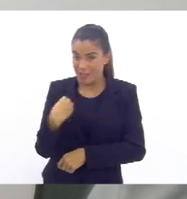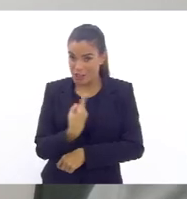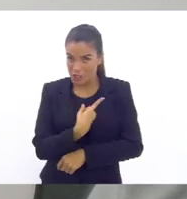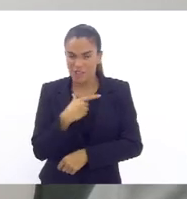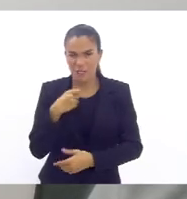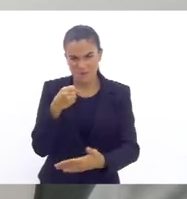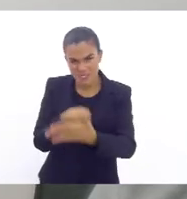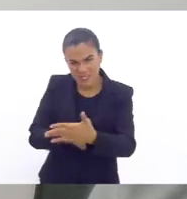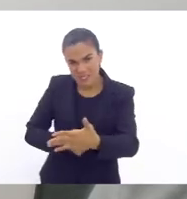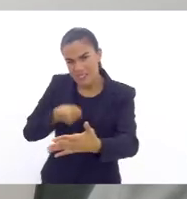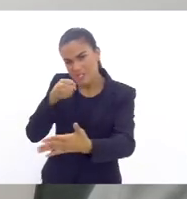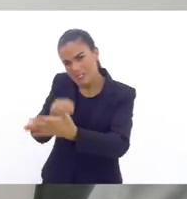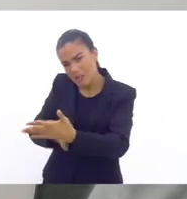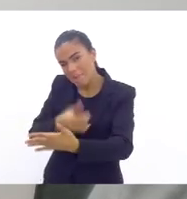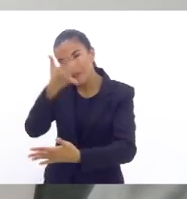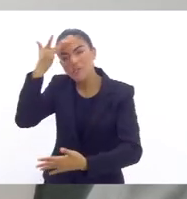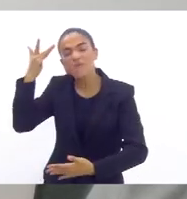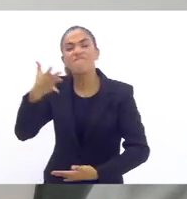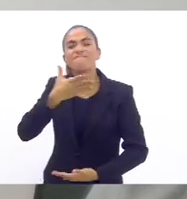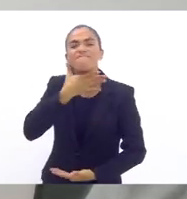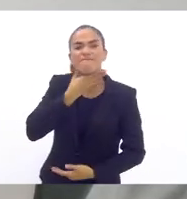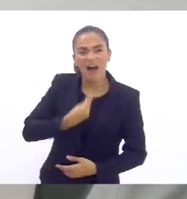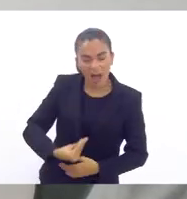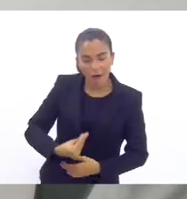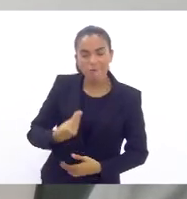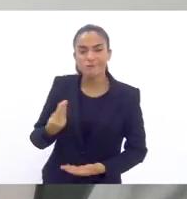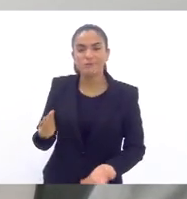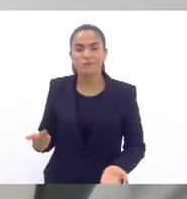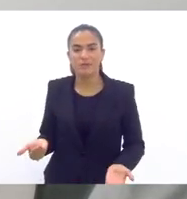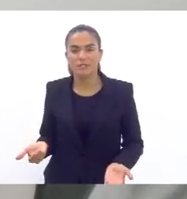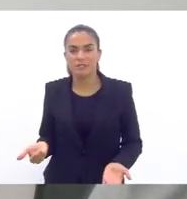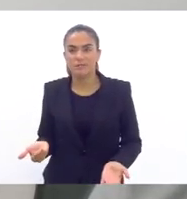aqueles que são hipócritas aqueles que são